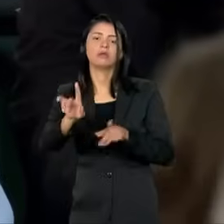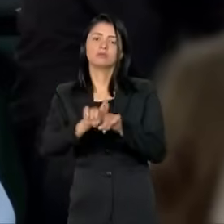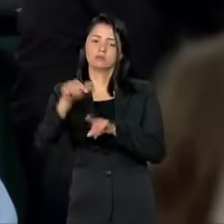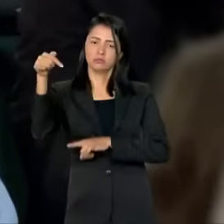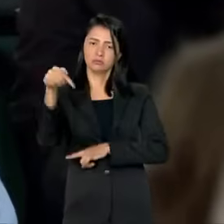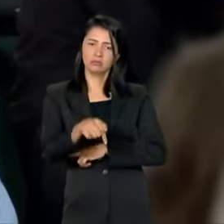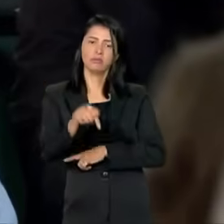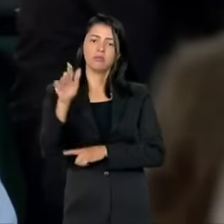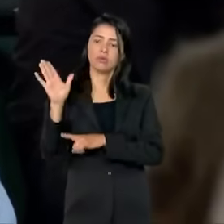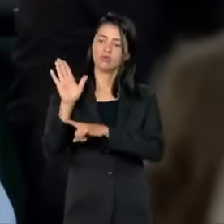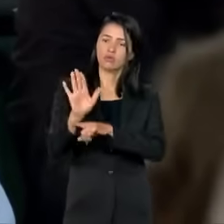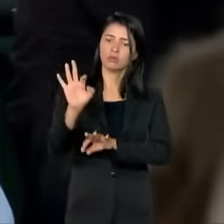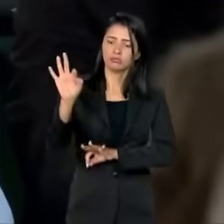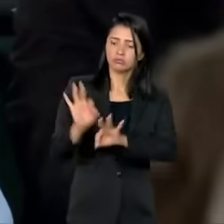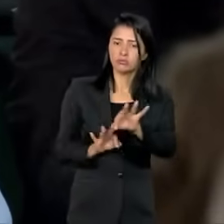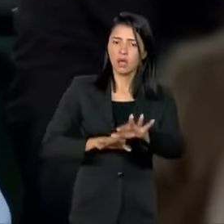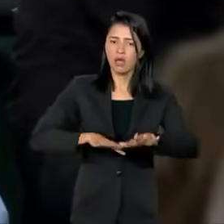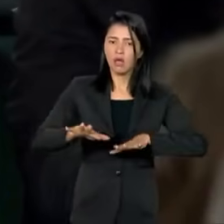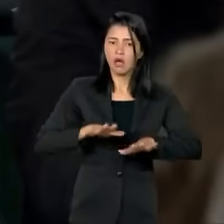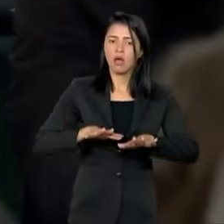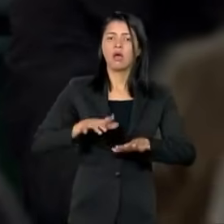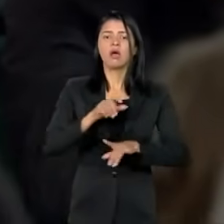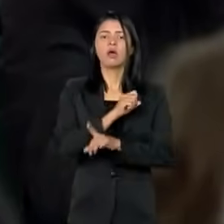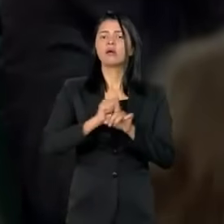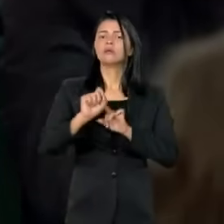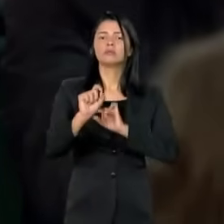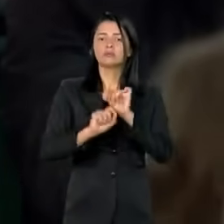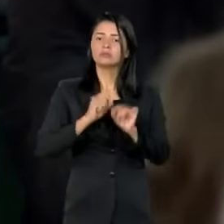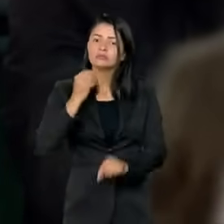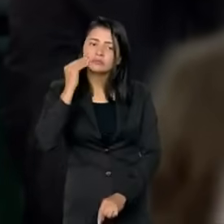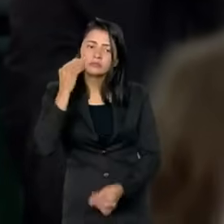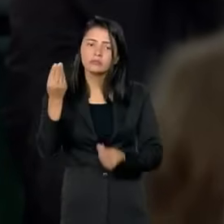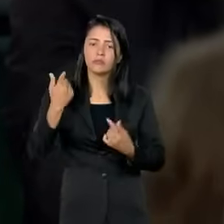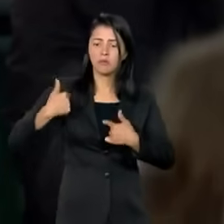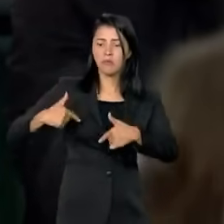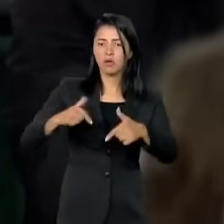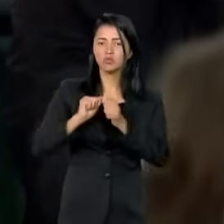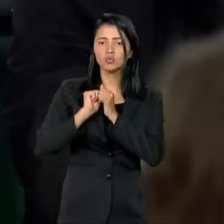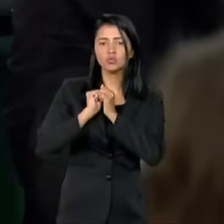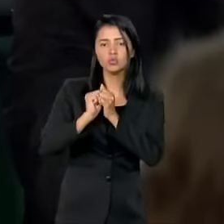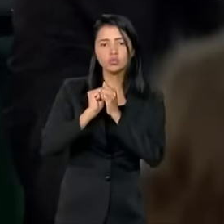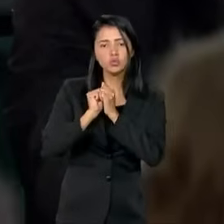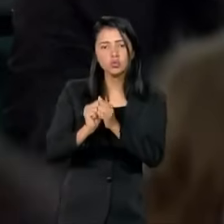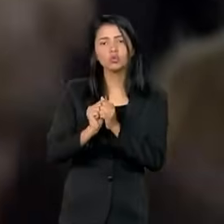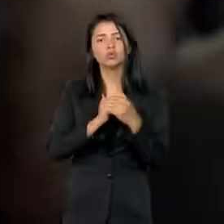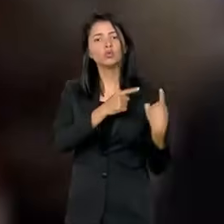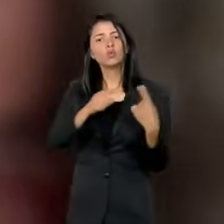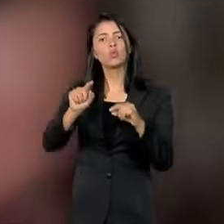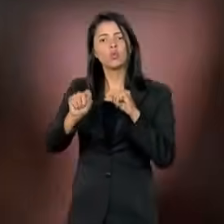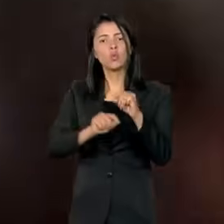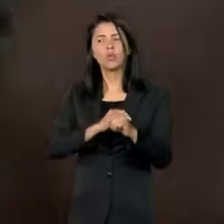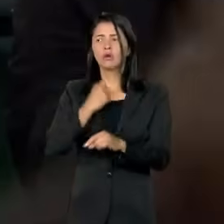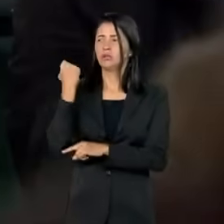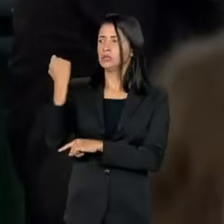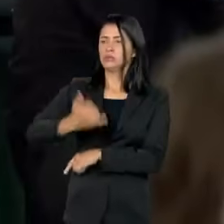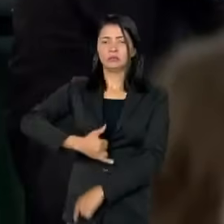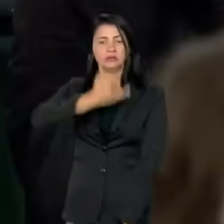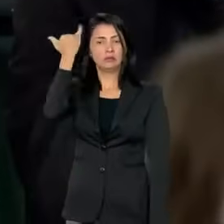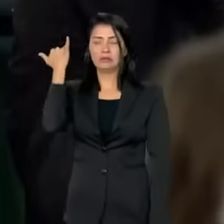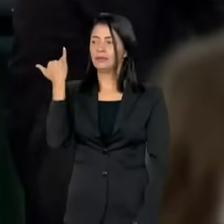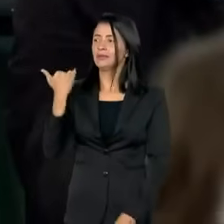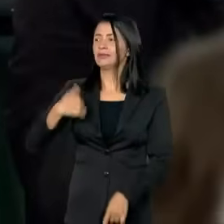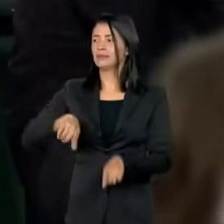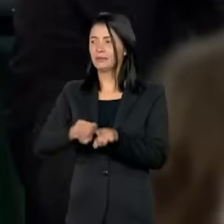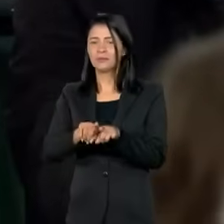organizar o movimento social, para tentar, sabe, trabalhar coletivamente no combate à desgraça. O